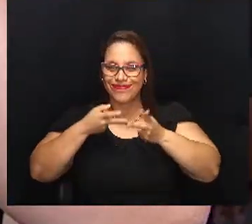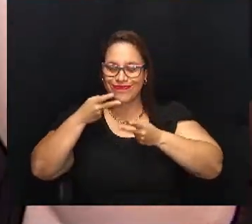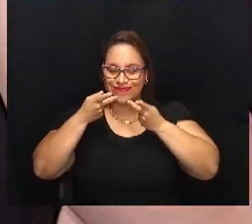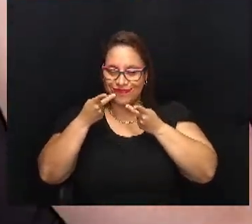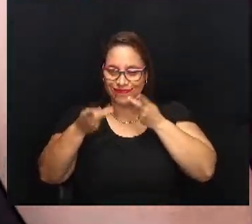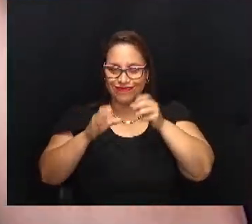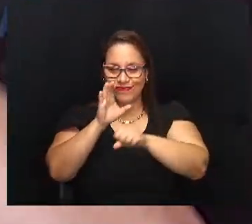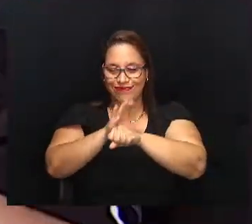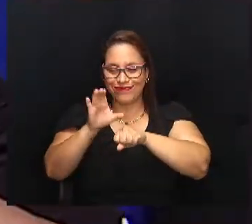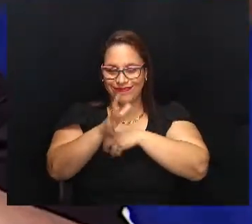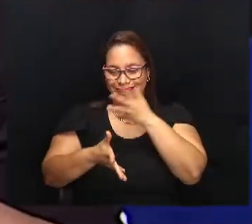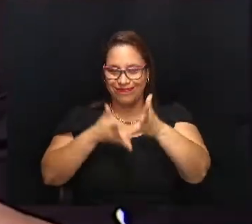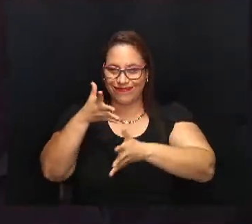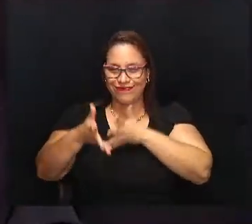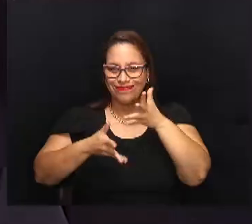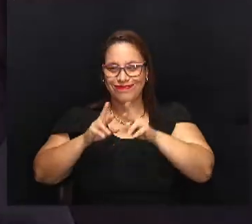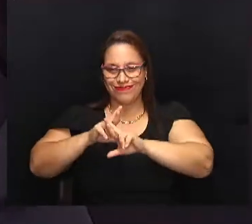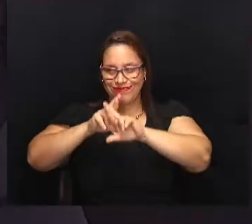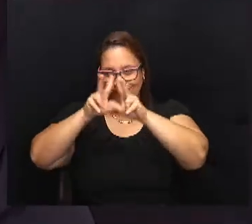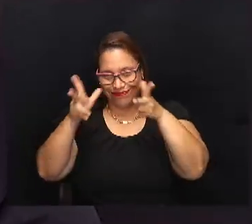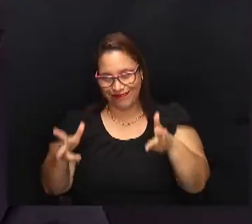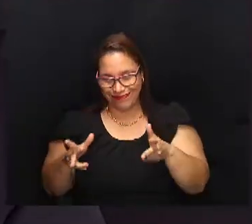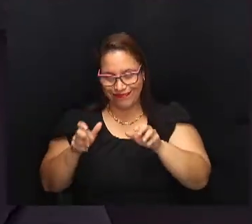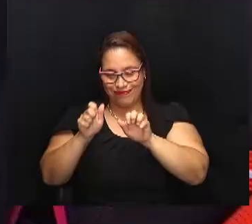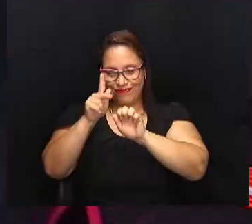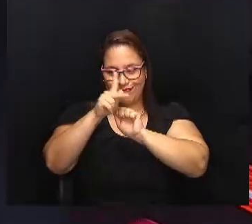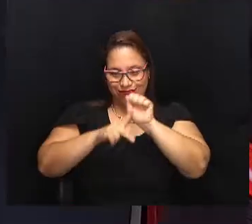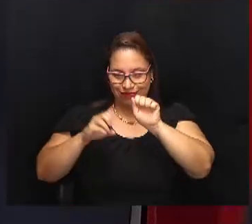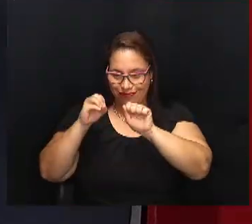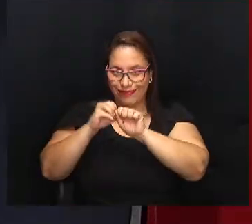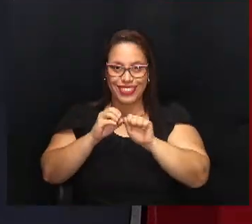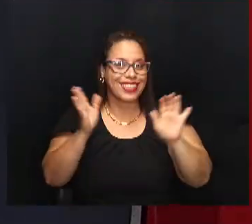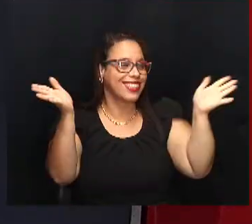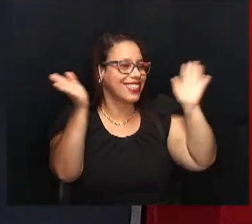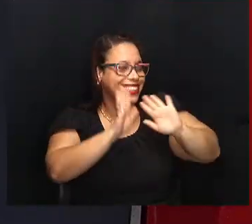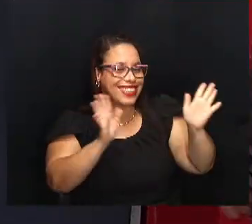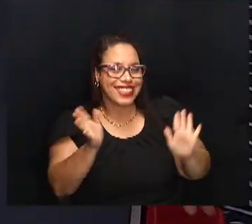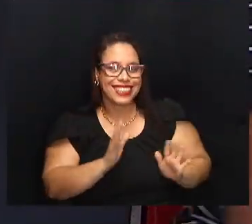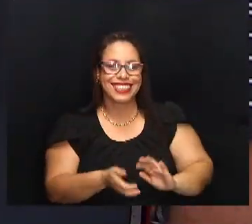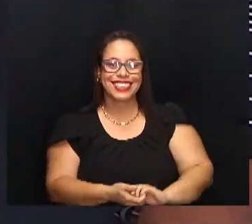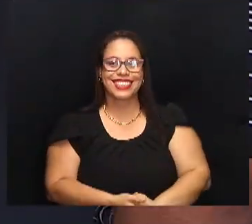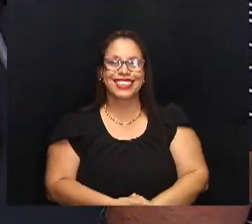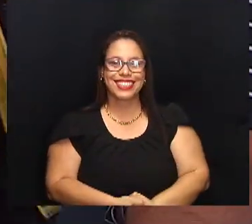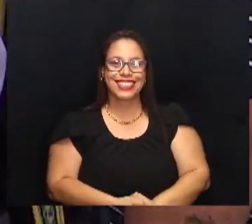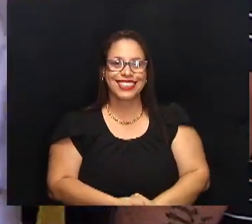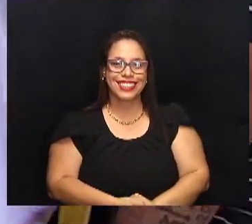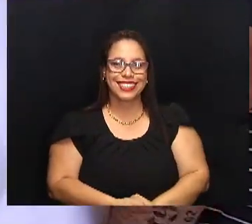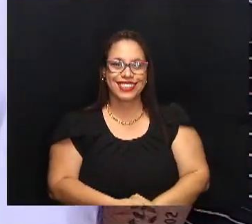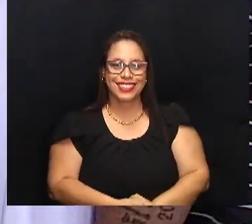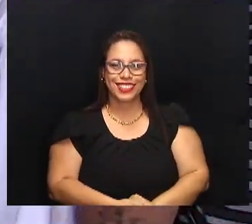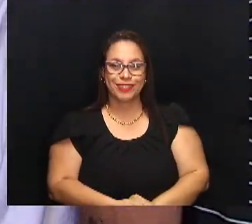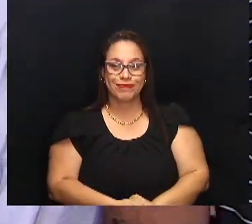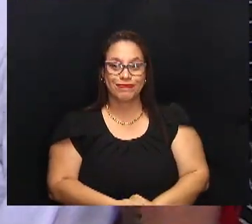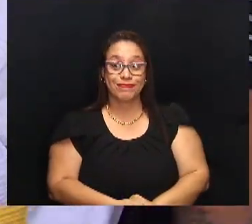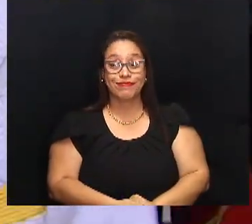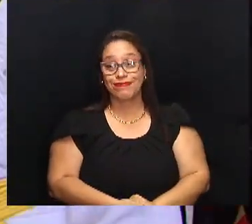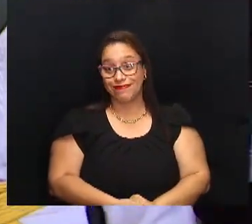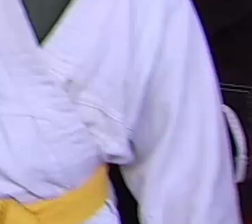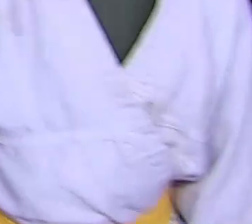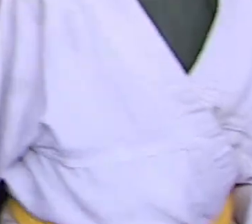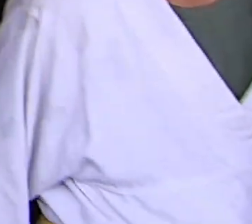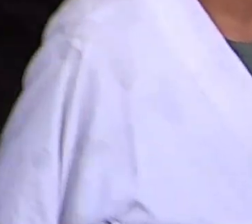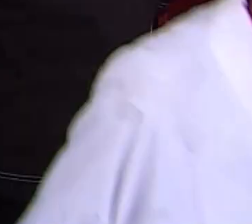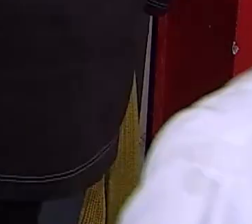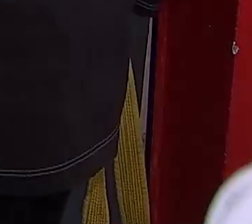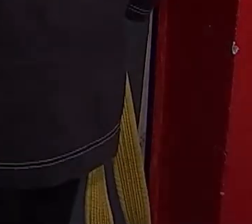o curso de Libras, um diferencial do Alfa e Ômega. Oi, pessoas, tudo bem?